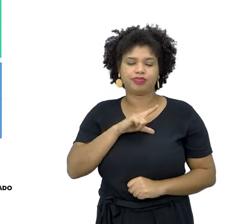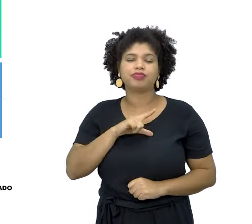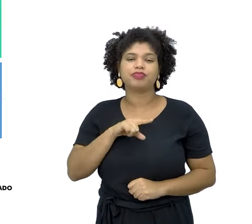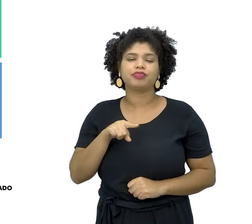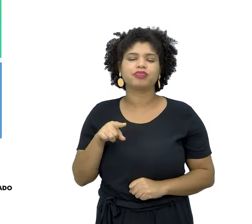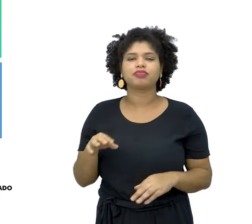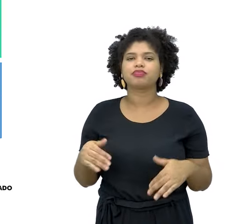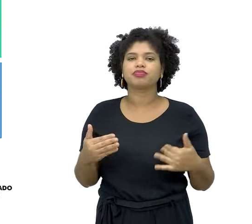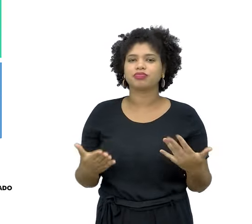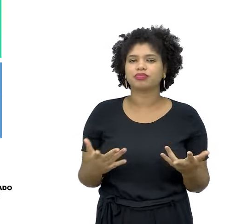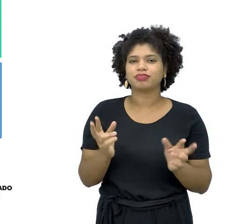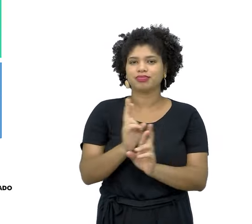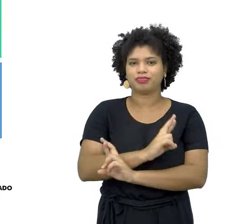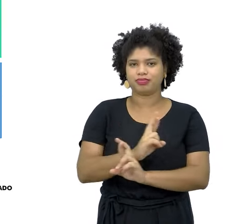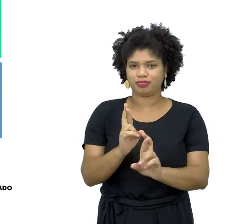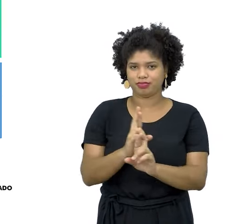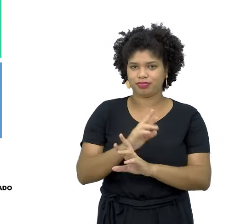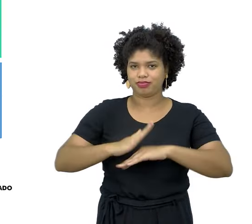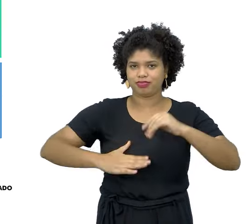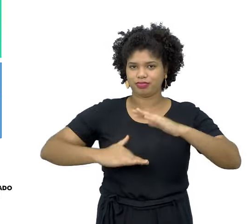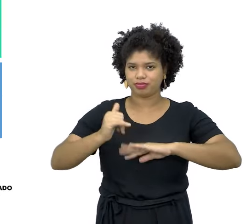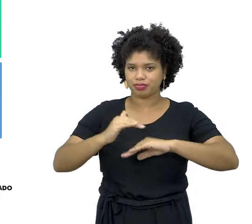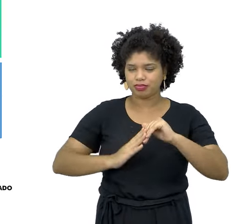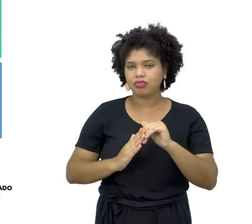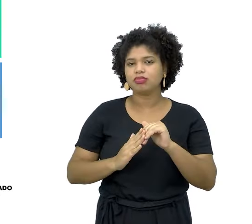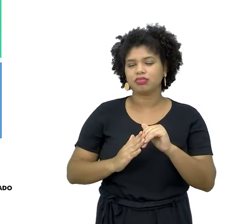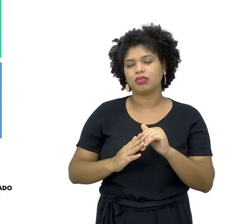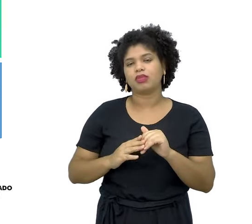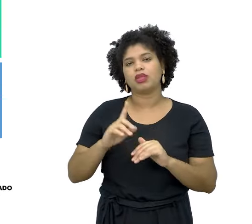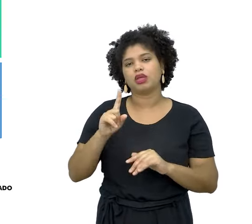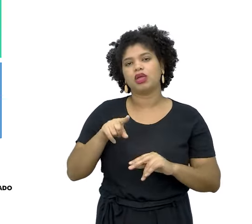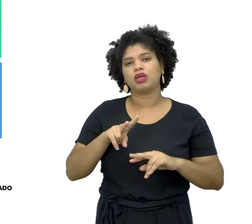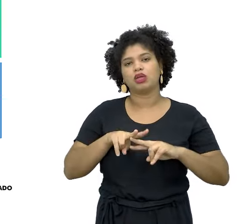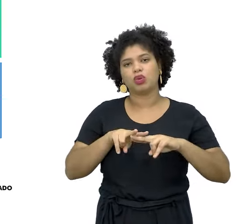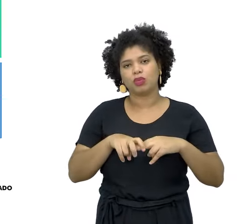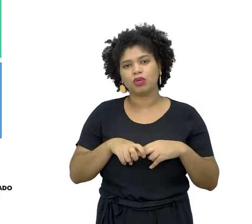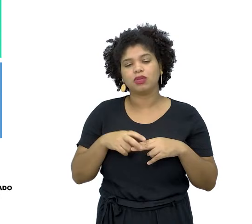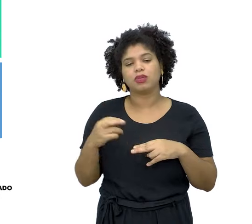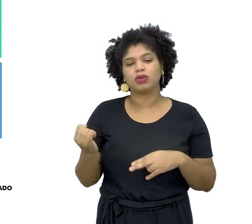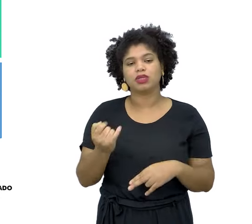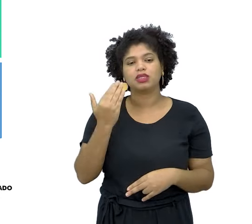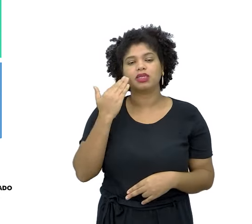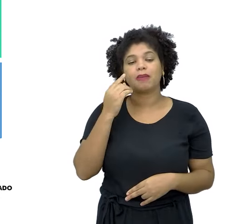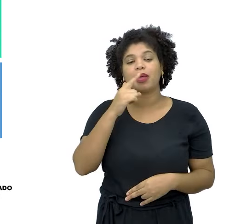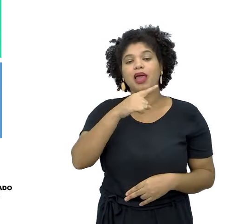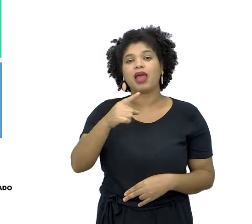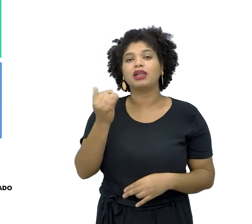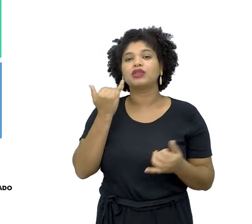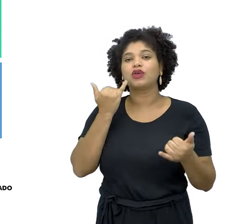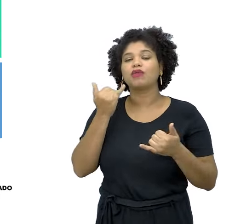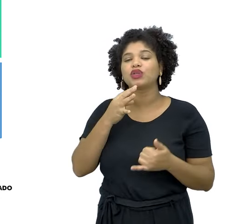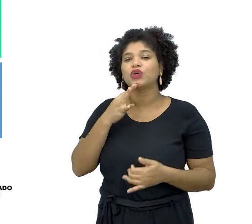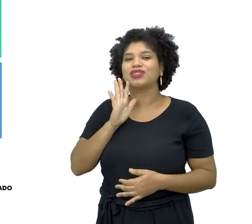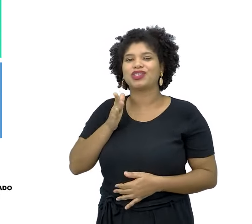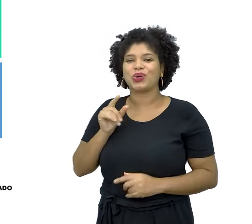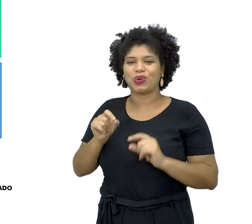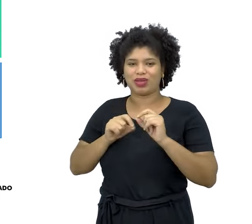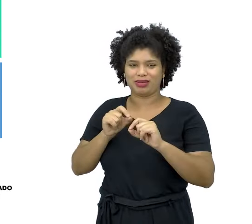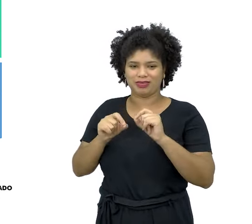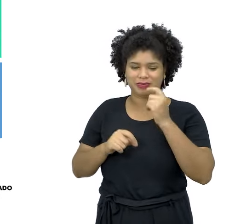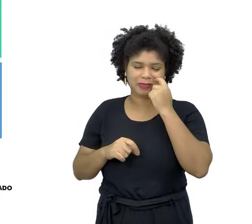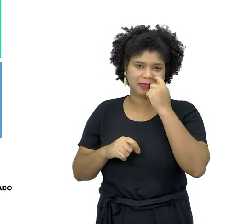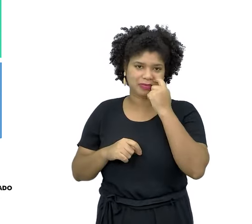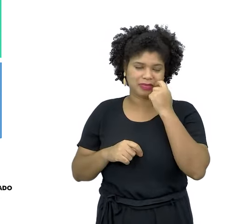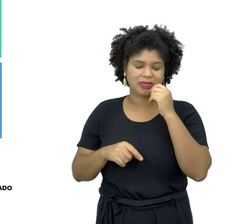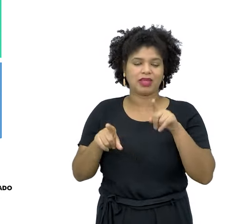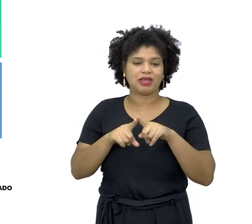têm relacionados às habilidades essenciais. Por isso que é tão importante o levantamento dos conhecimentos prévios. Planejar a aplicação